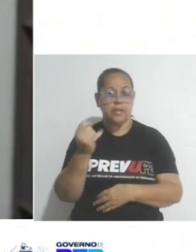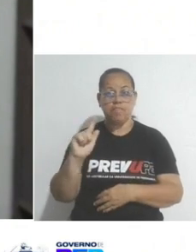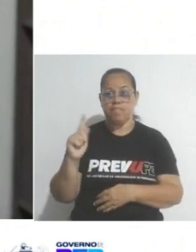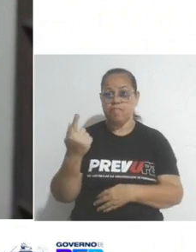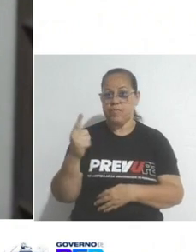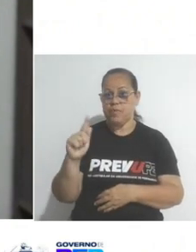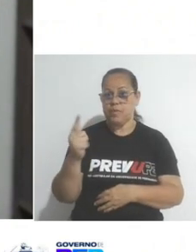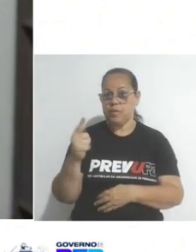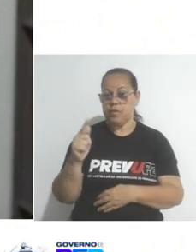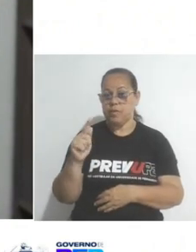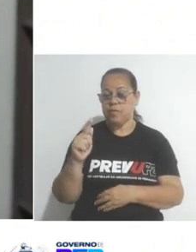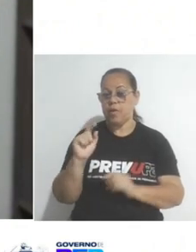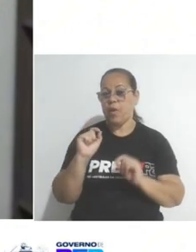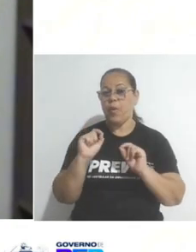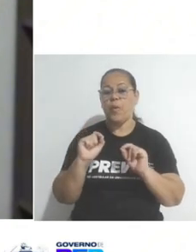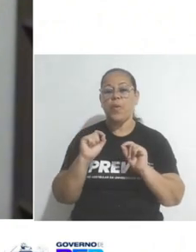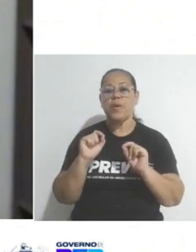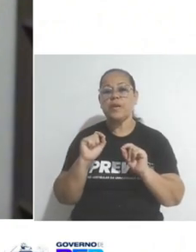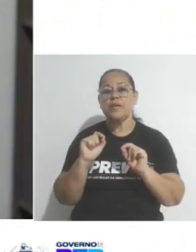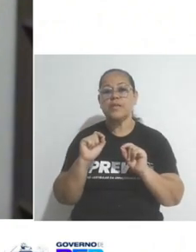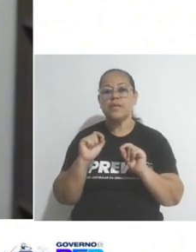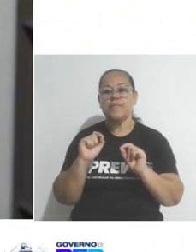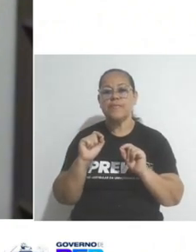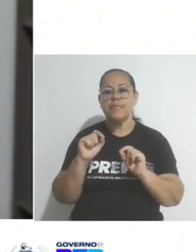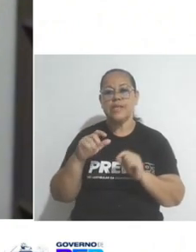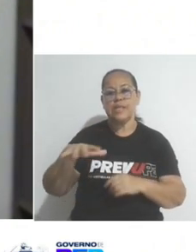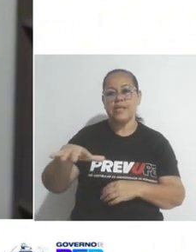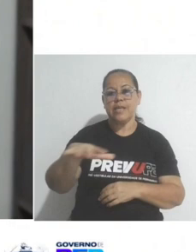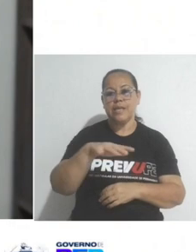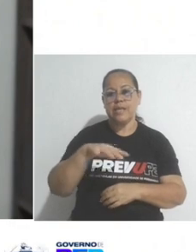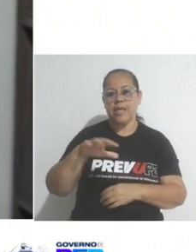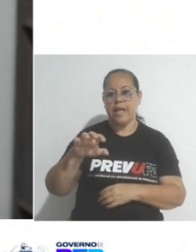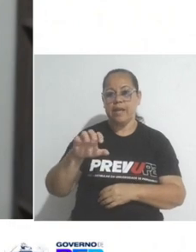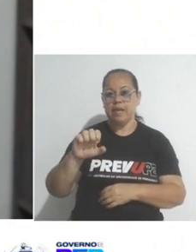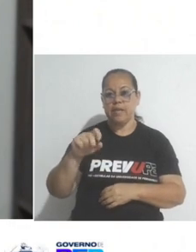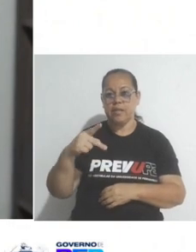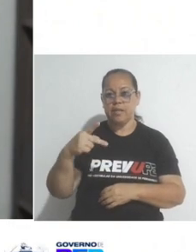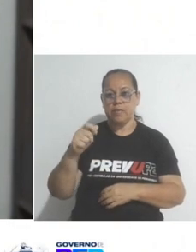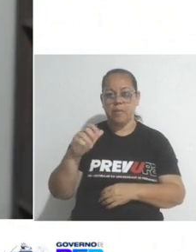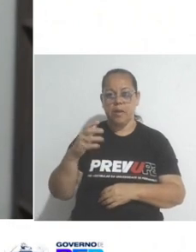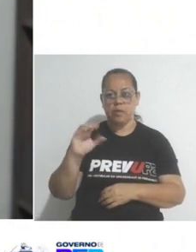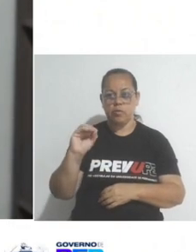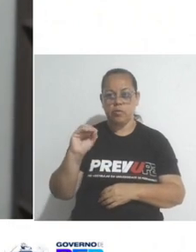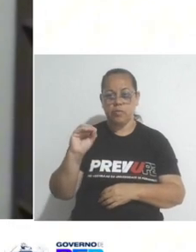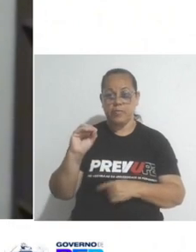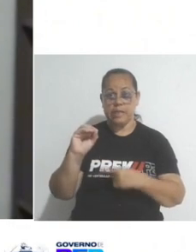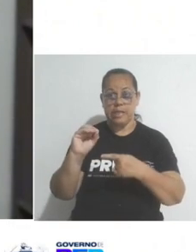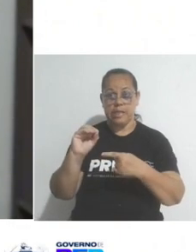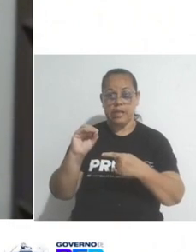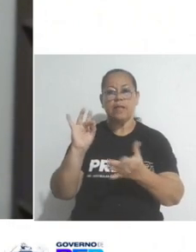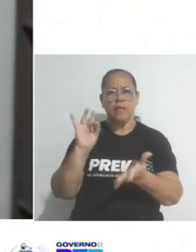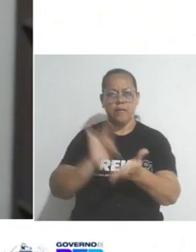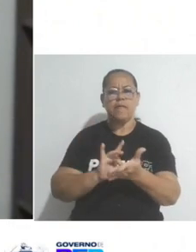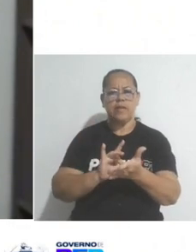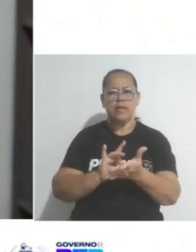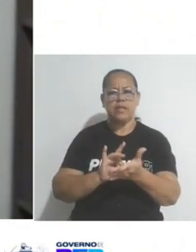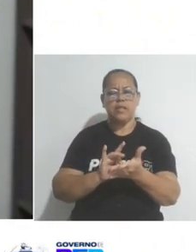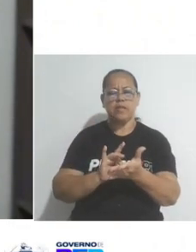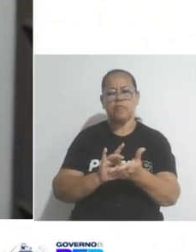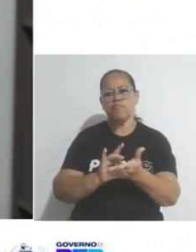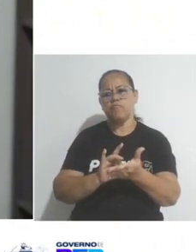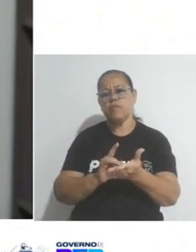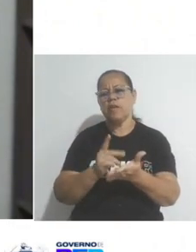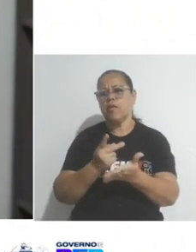é o conceito de espaço O espaço na verdade ele vai ser a resultante das